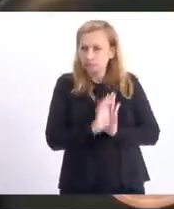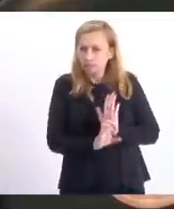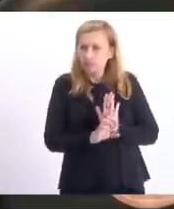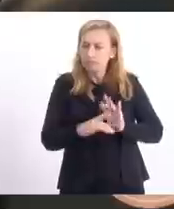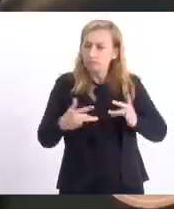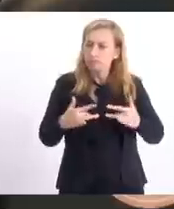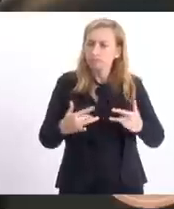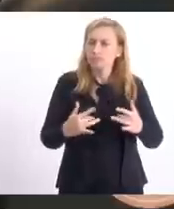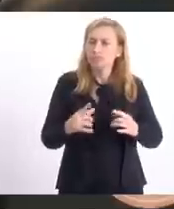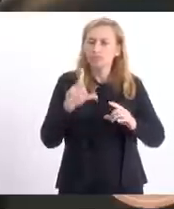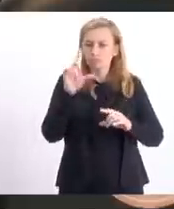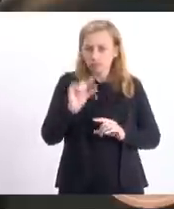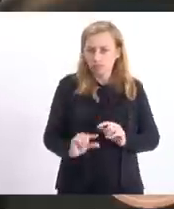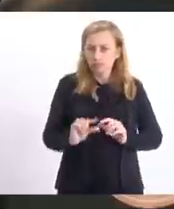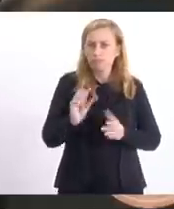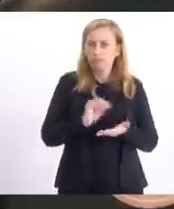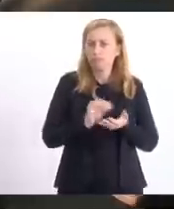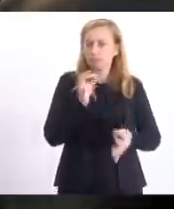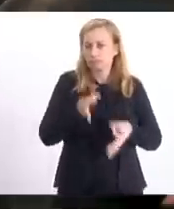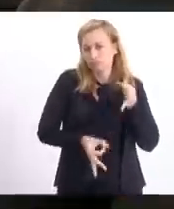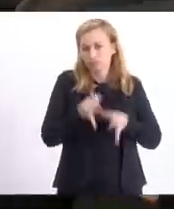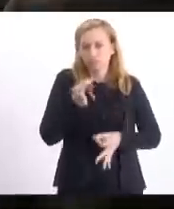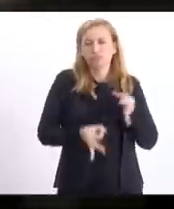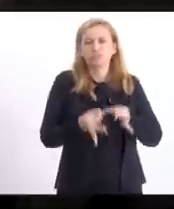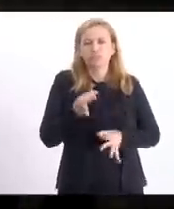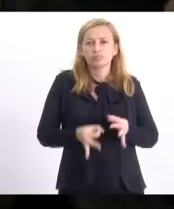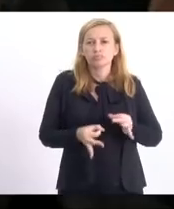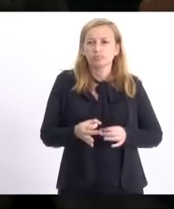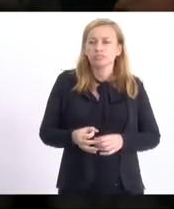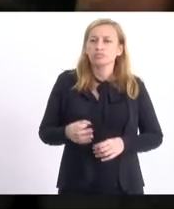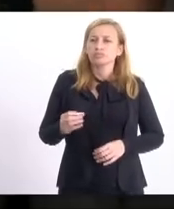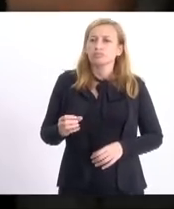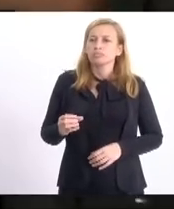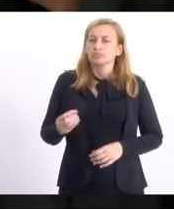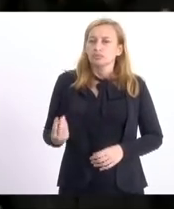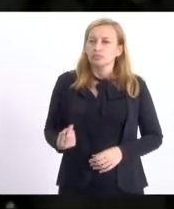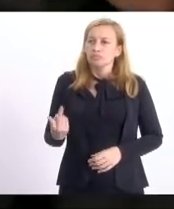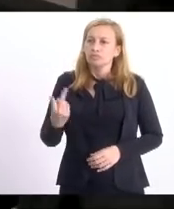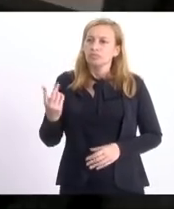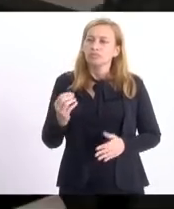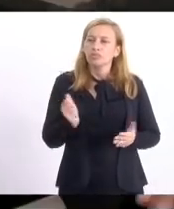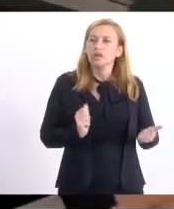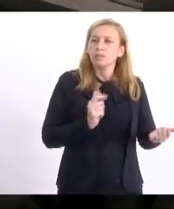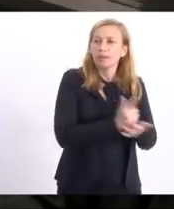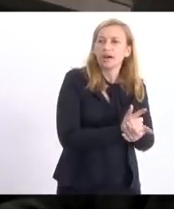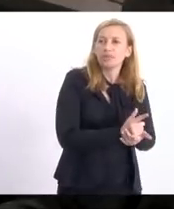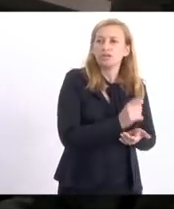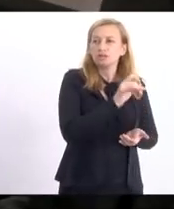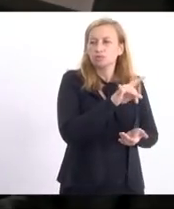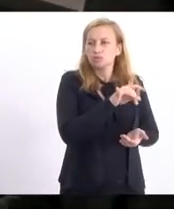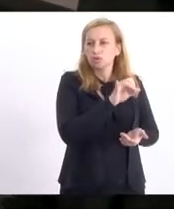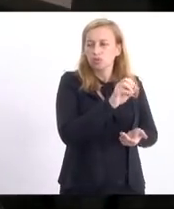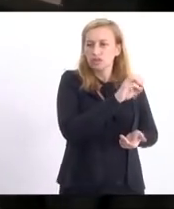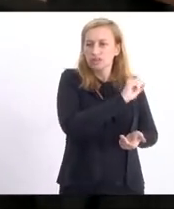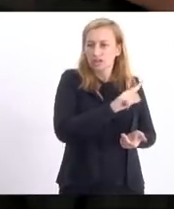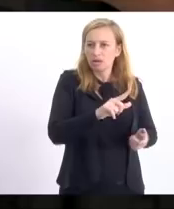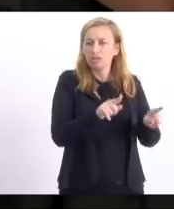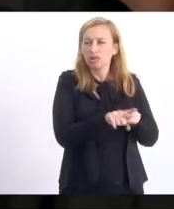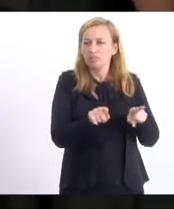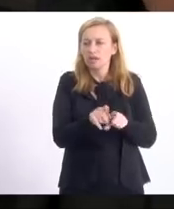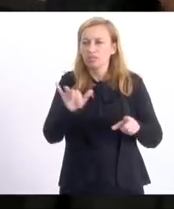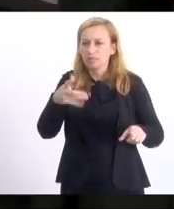para reduzir essa injustiça que é esse fosso entre o valor da gratificação que é pago aos oficiais e que é pago para os praças. A gente apresentou a